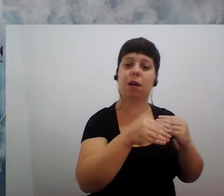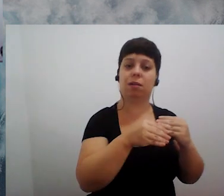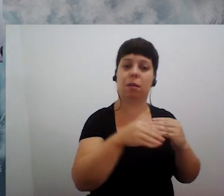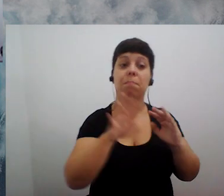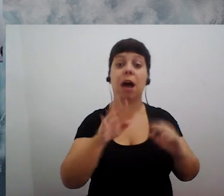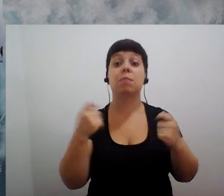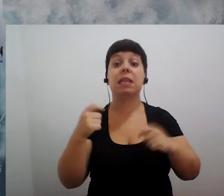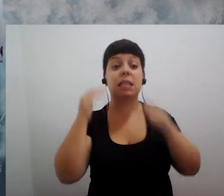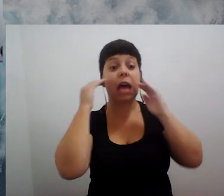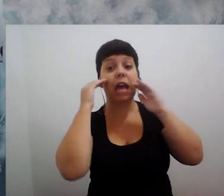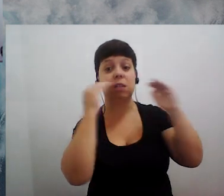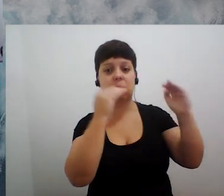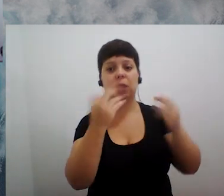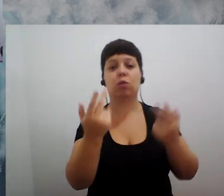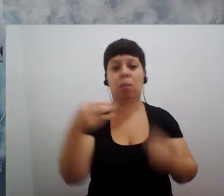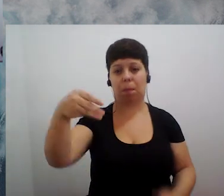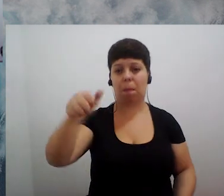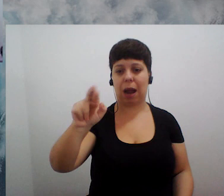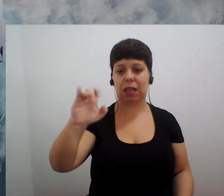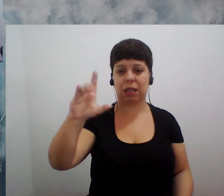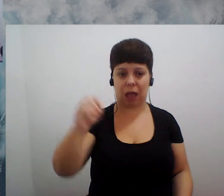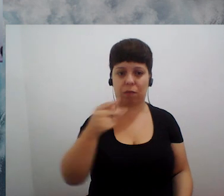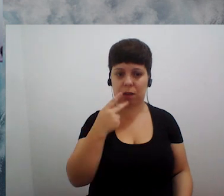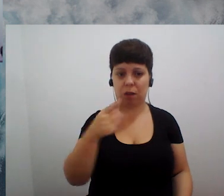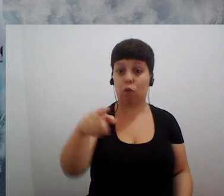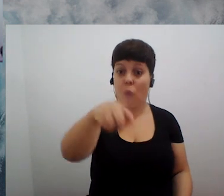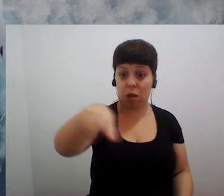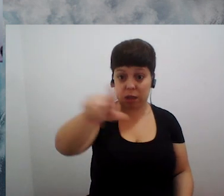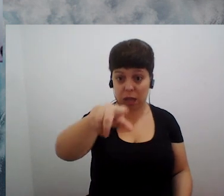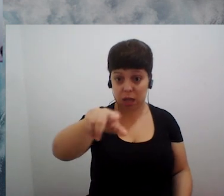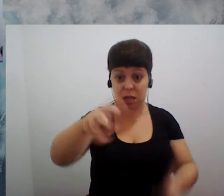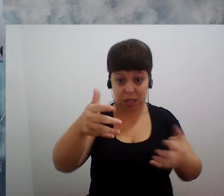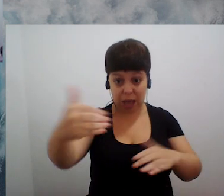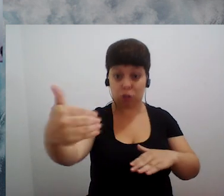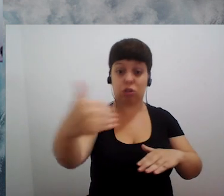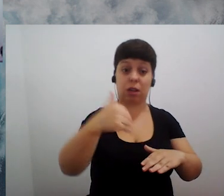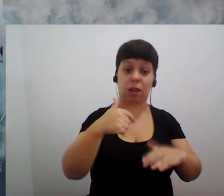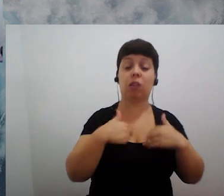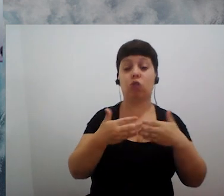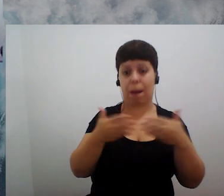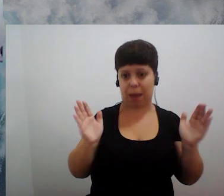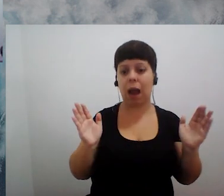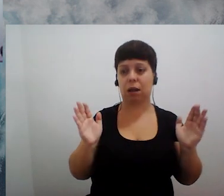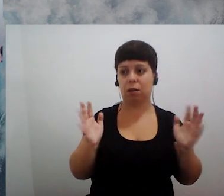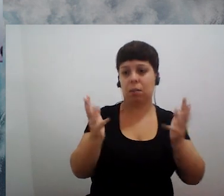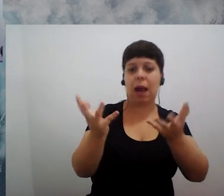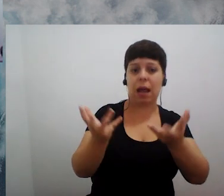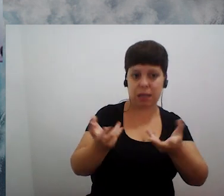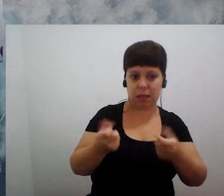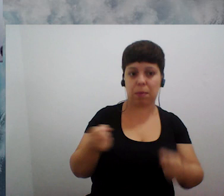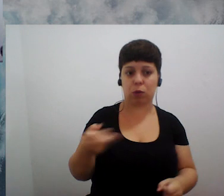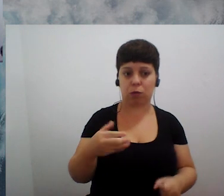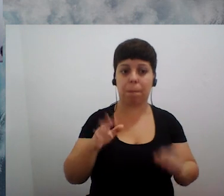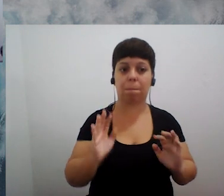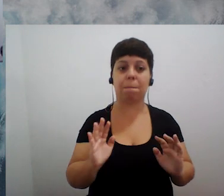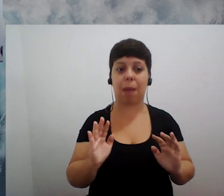Eu acho que precisa existir esse respeito, como o Marcelo trouxe. Vocês precisam querer chegar e a gente tem que estar aberto também